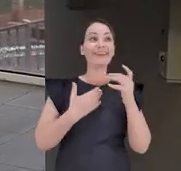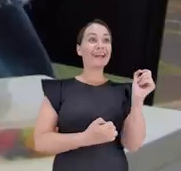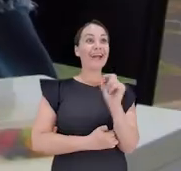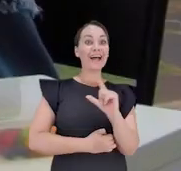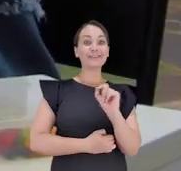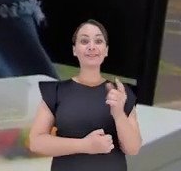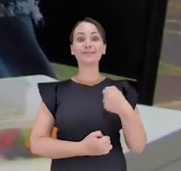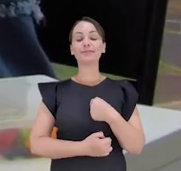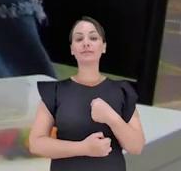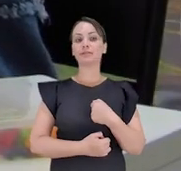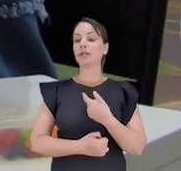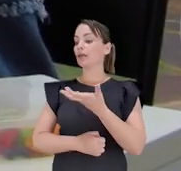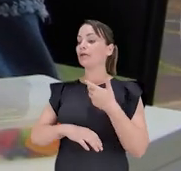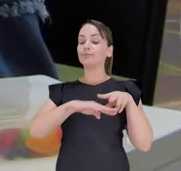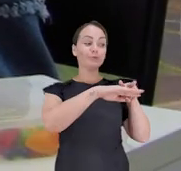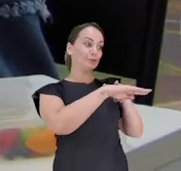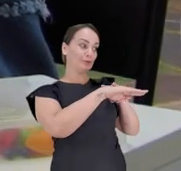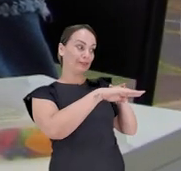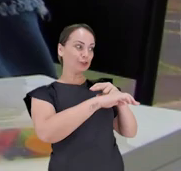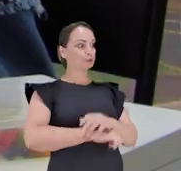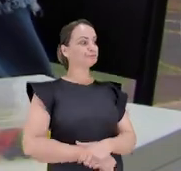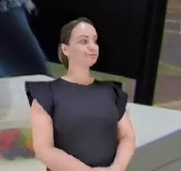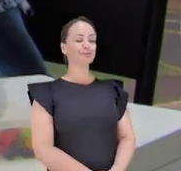vou você? Eu vou querer o verde. Tá.